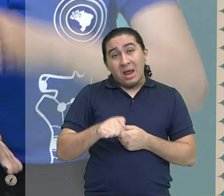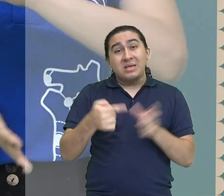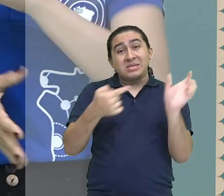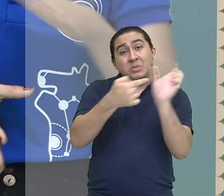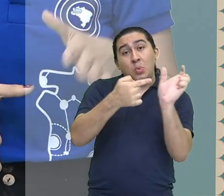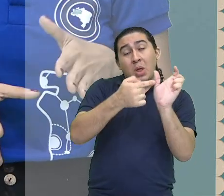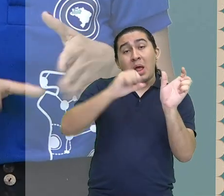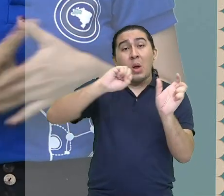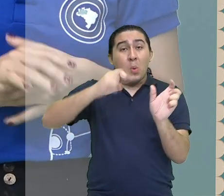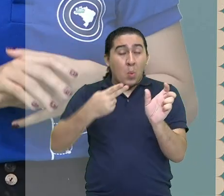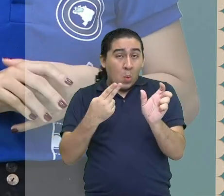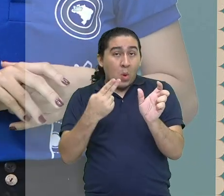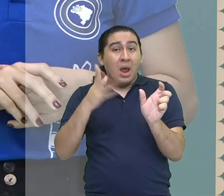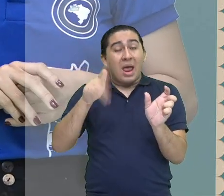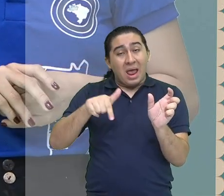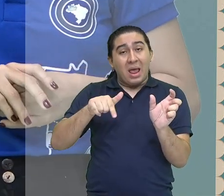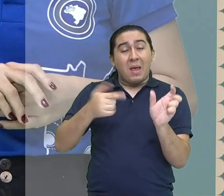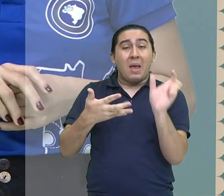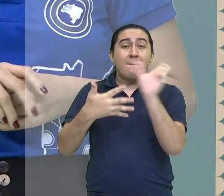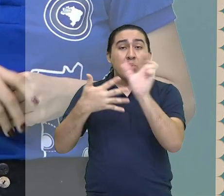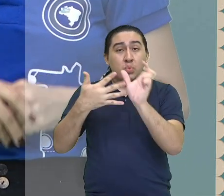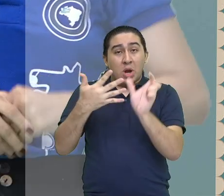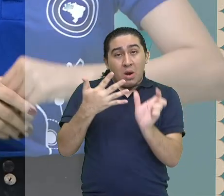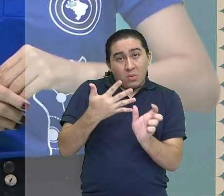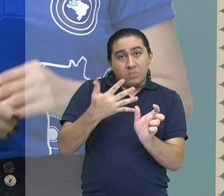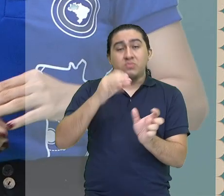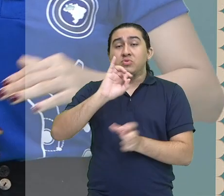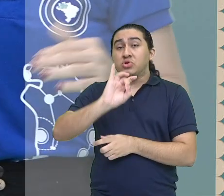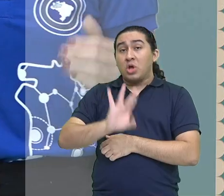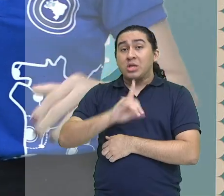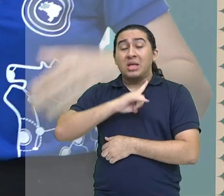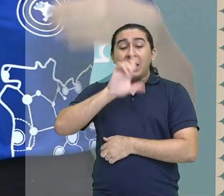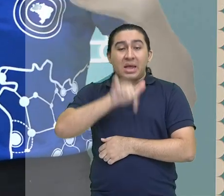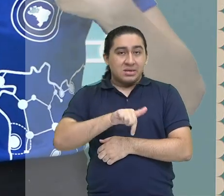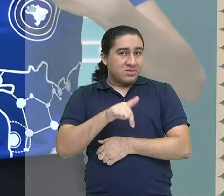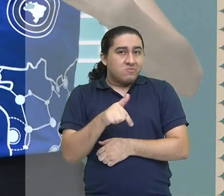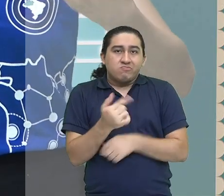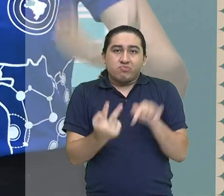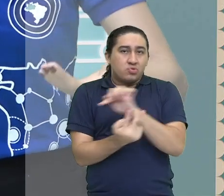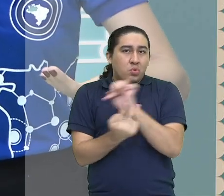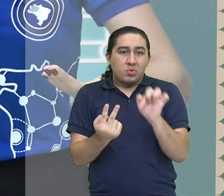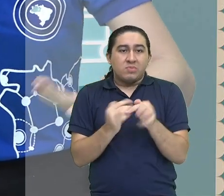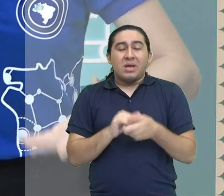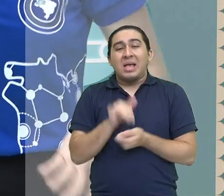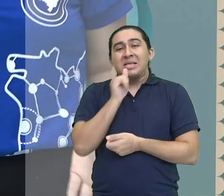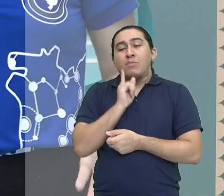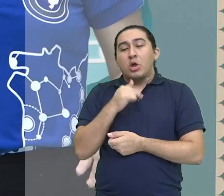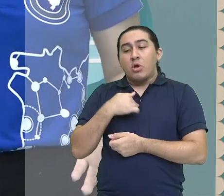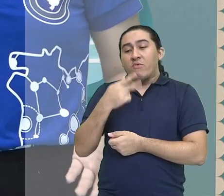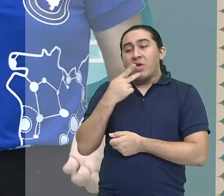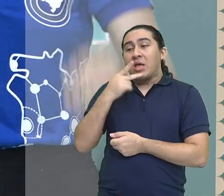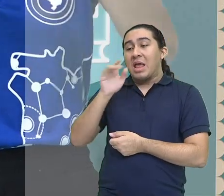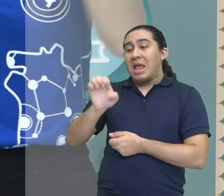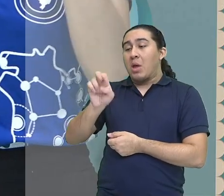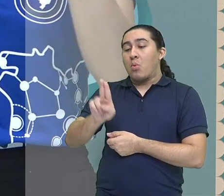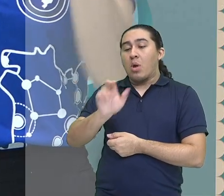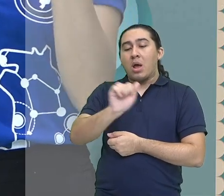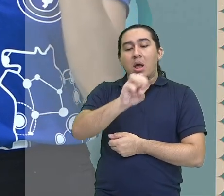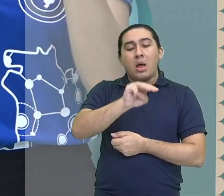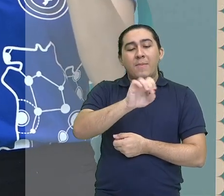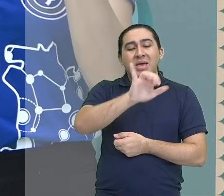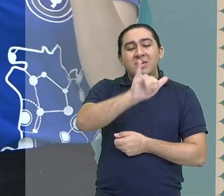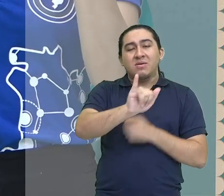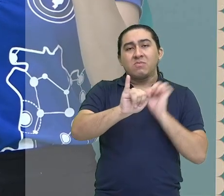plural. Só existem esses dois números para a gramática normativa. Então, quando eu digo eu amei, quantas pessoas são aí?